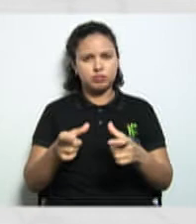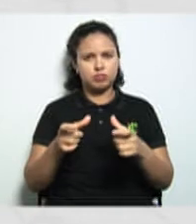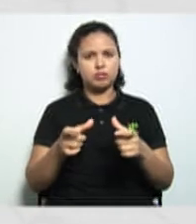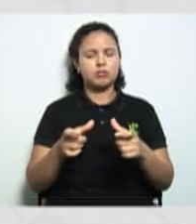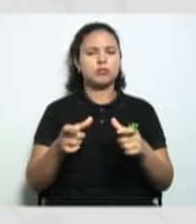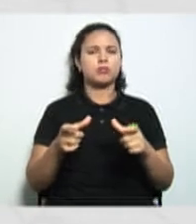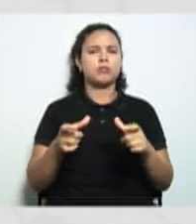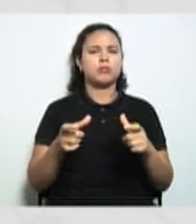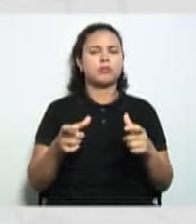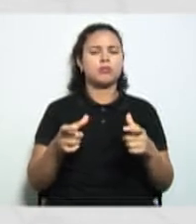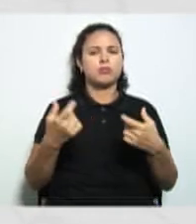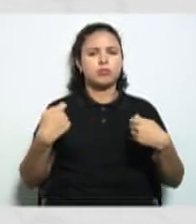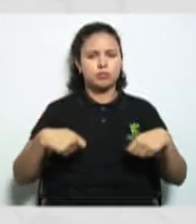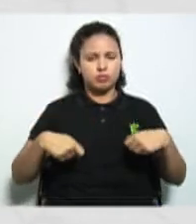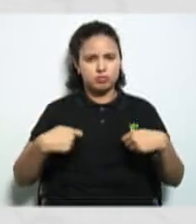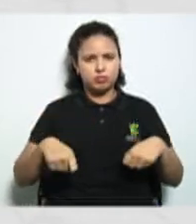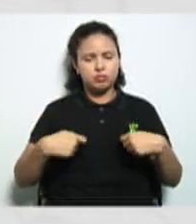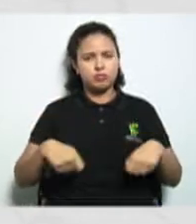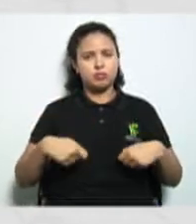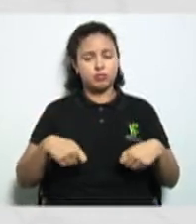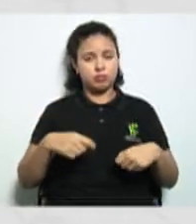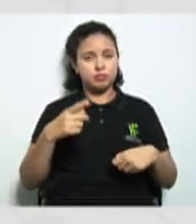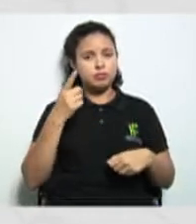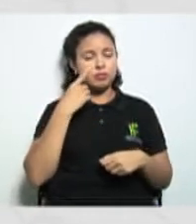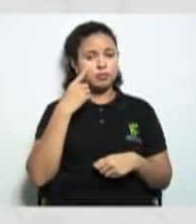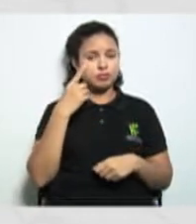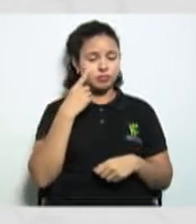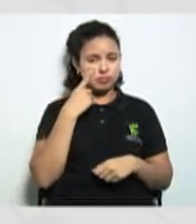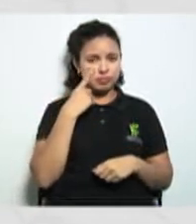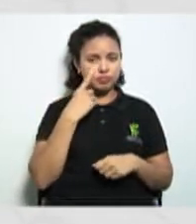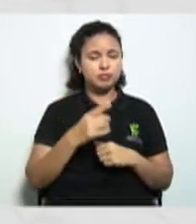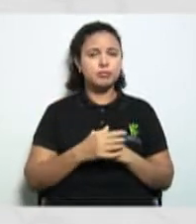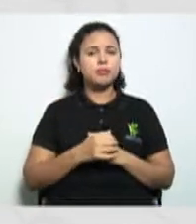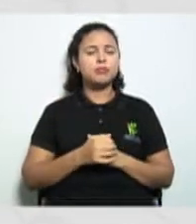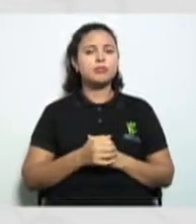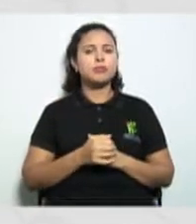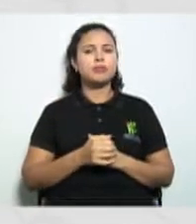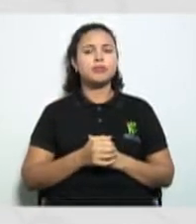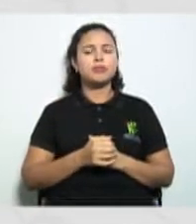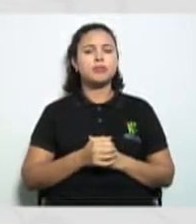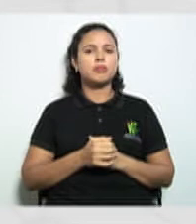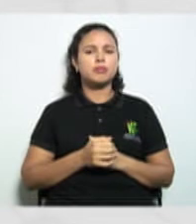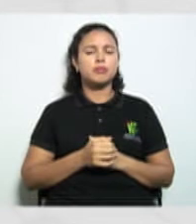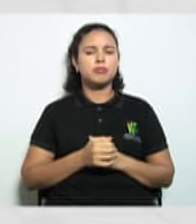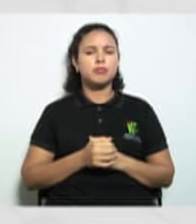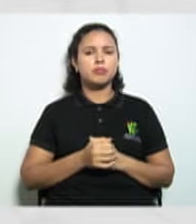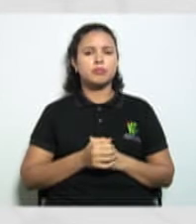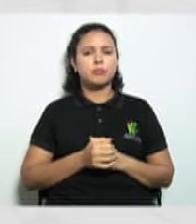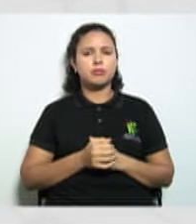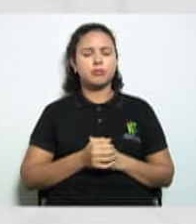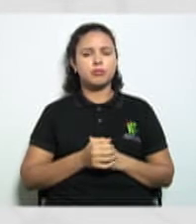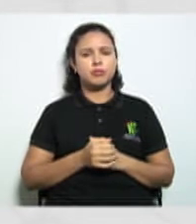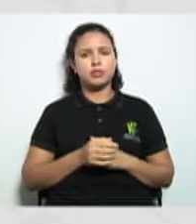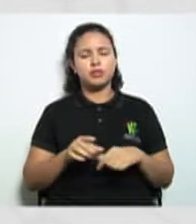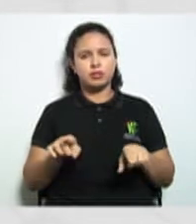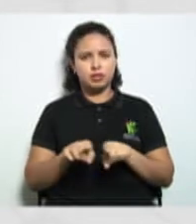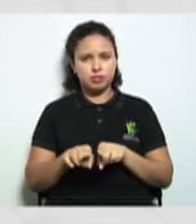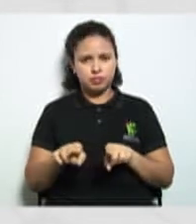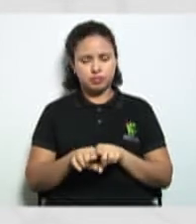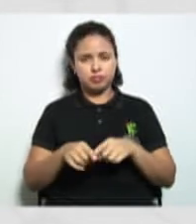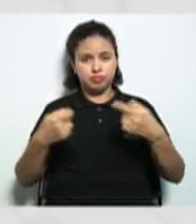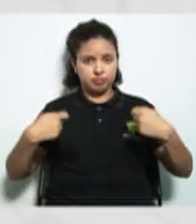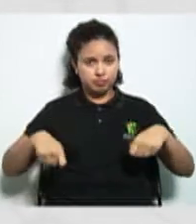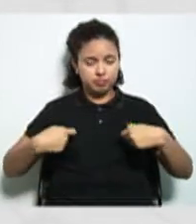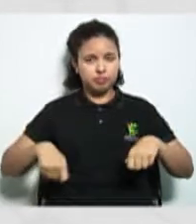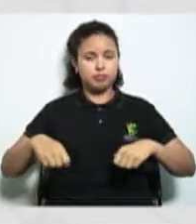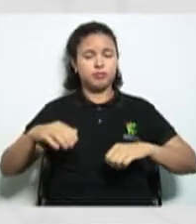seja, tem muita necessidade, tem pressa, e de uma necessidade prática,